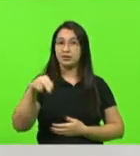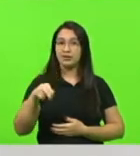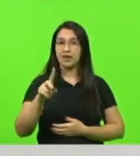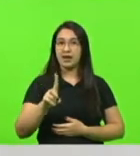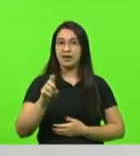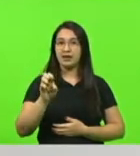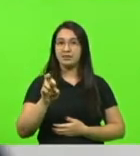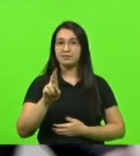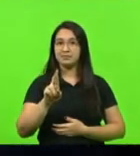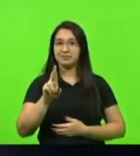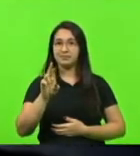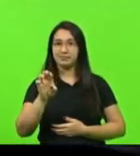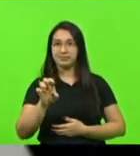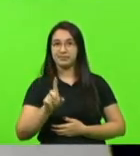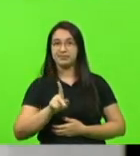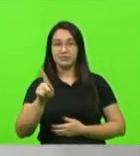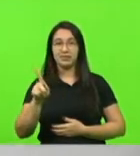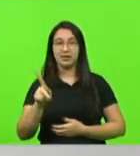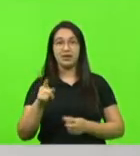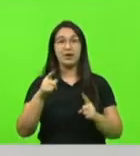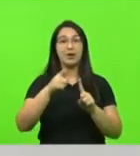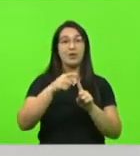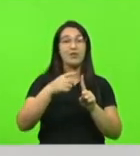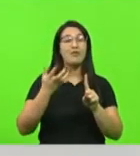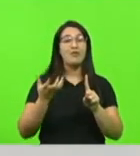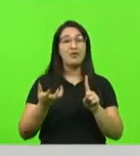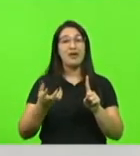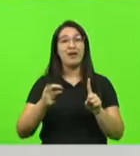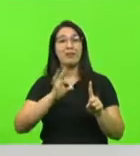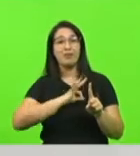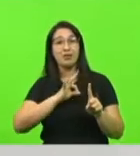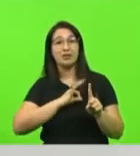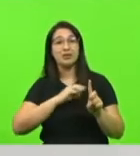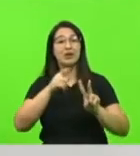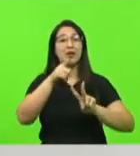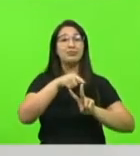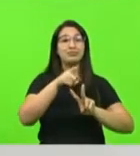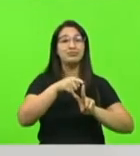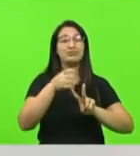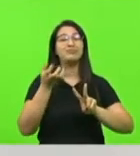Um quer ser soldado quando crescer, o outro quer ser policial.